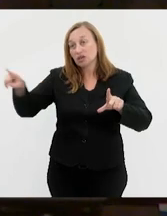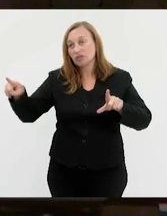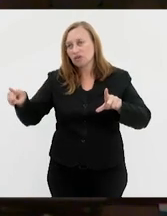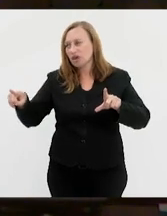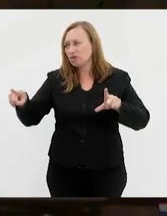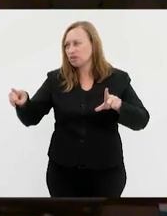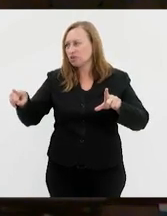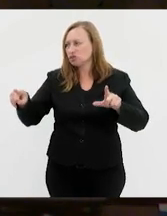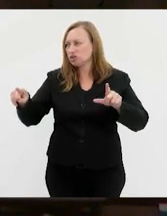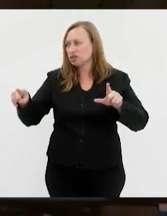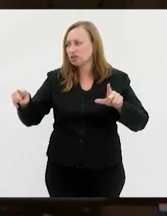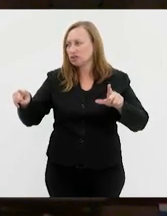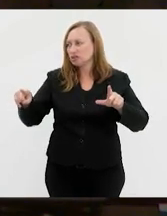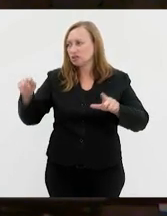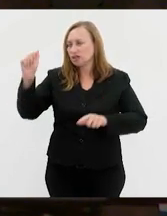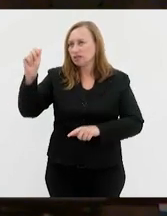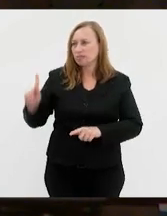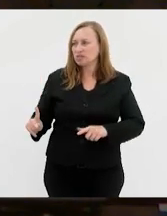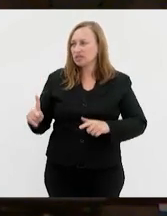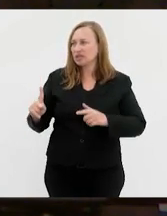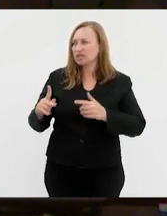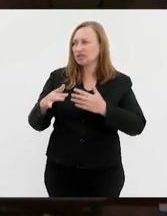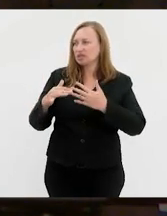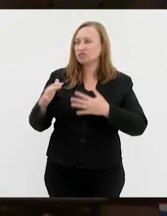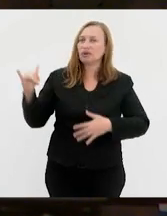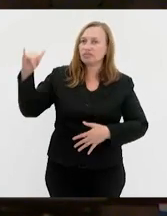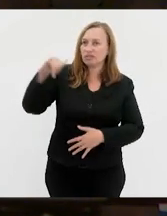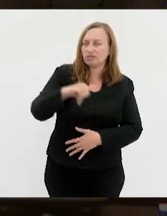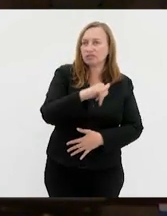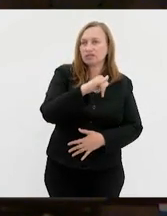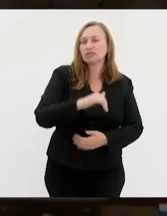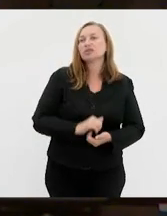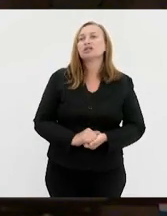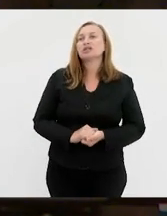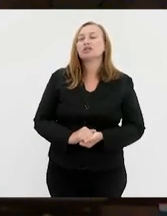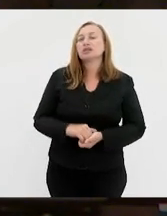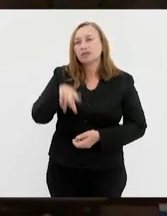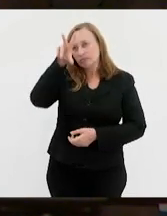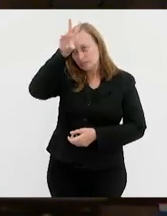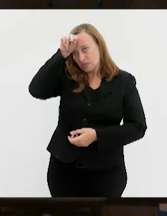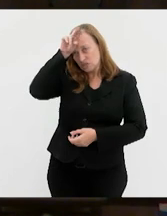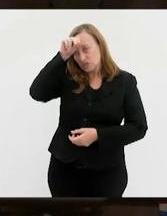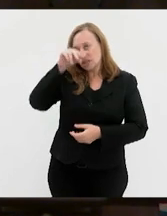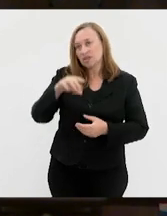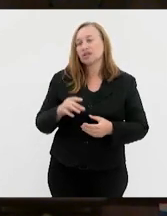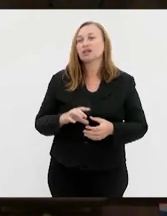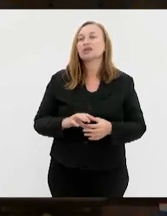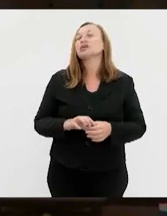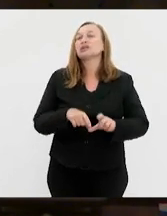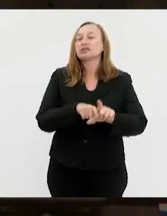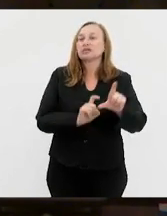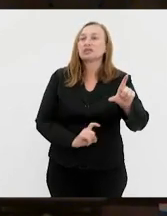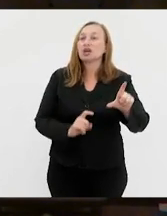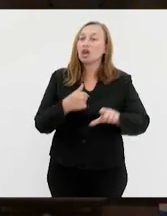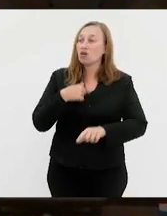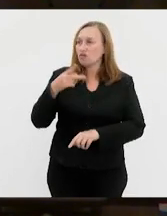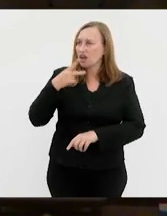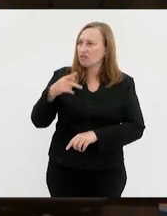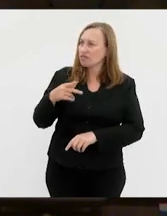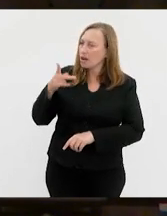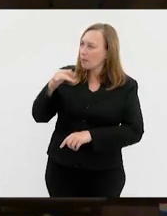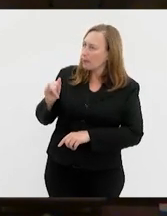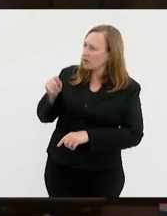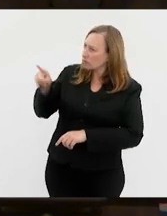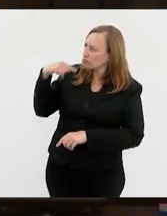e dizia que vinha candidato a vereador quando Mesquita se emancipasse, né? E eu era um dos filhos que falava: pai, o senhor é maluco, você mete isso